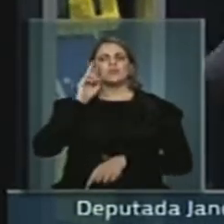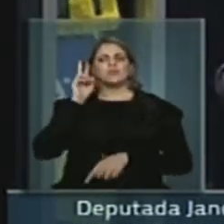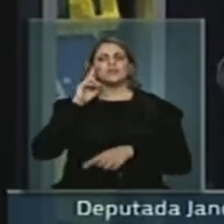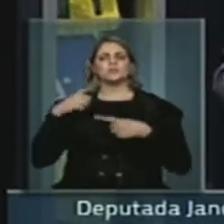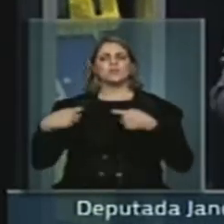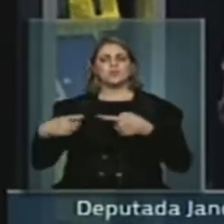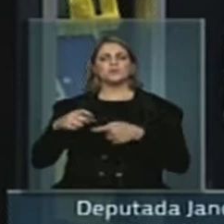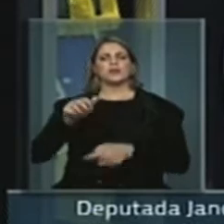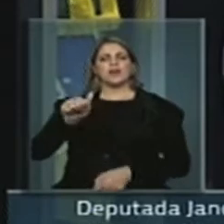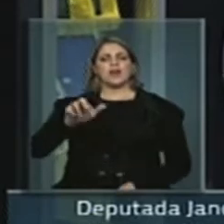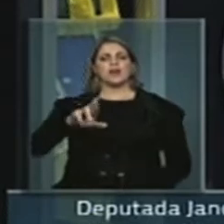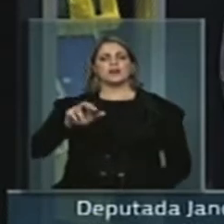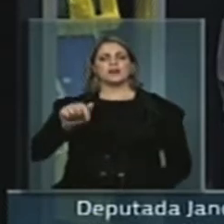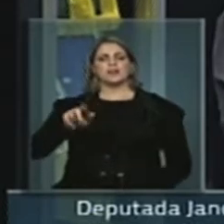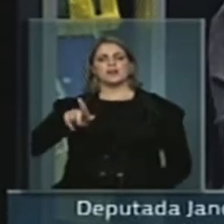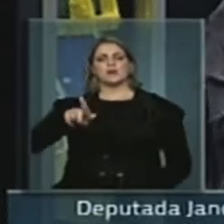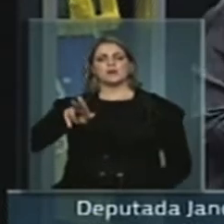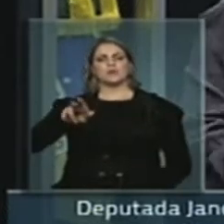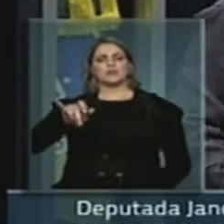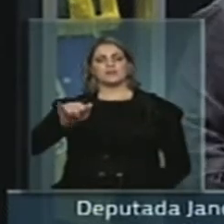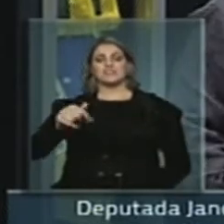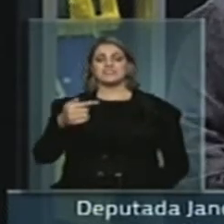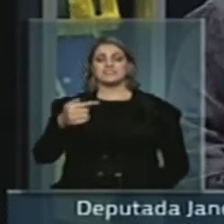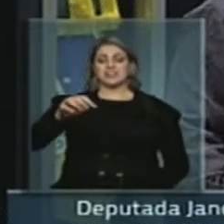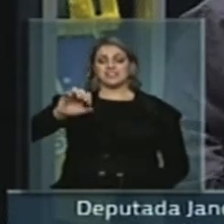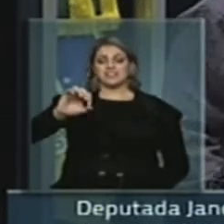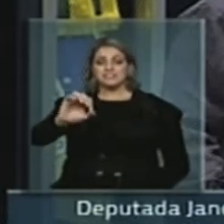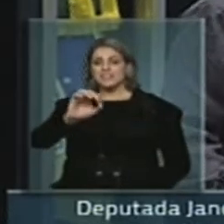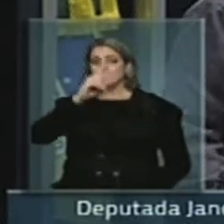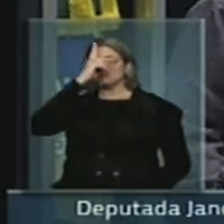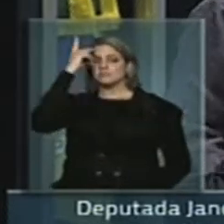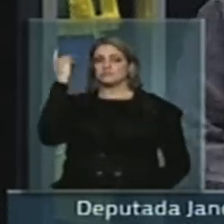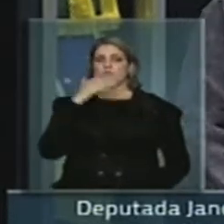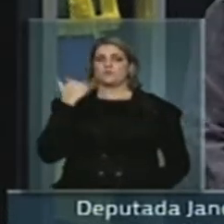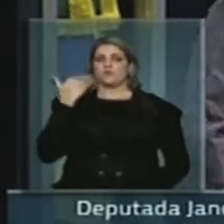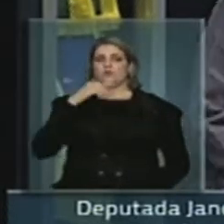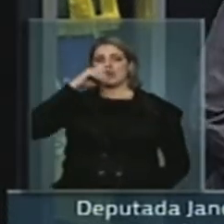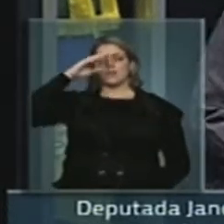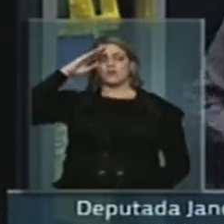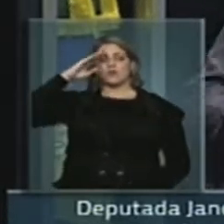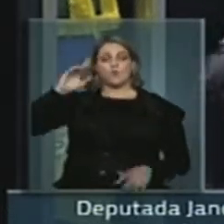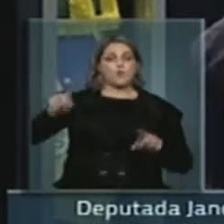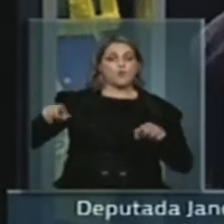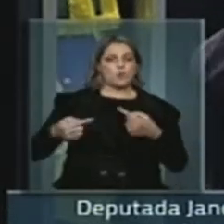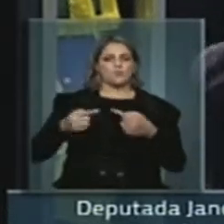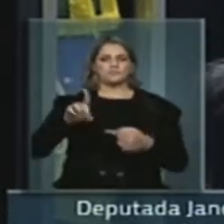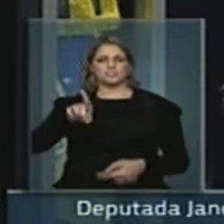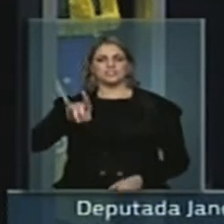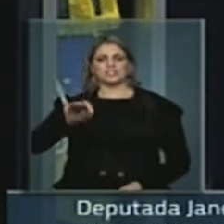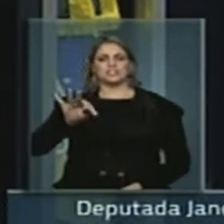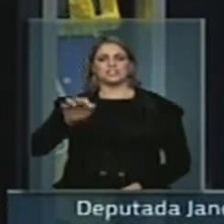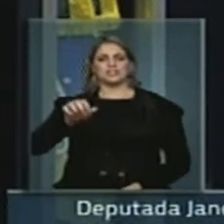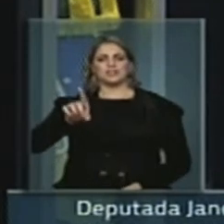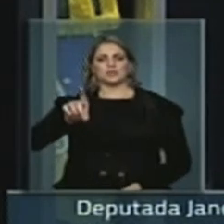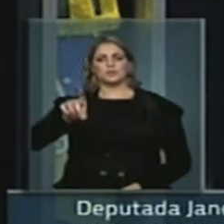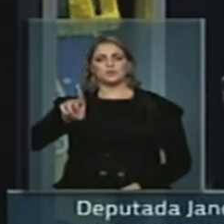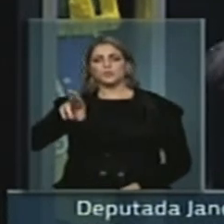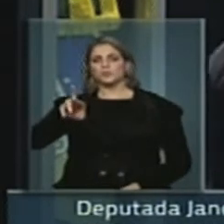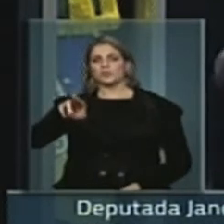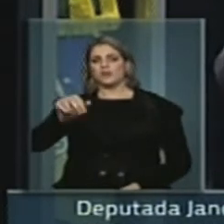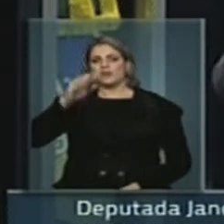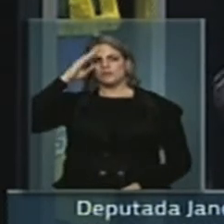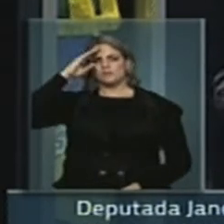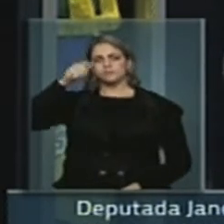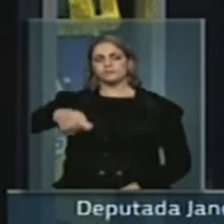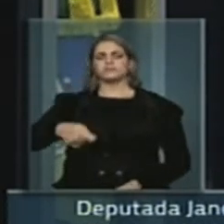foram 70 companheiros assassinados na luta contra a ditadura no campo. Posso dizer a vocês que muitos simbolizaram a luta,